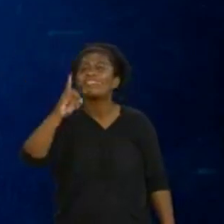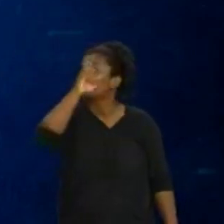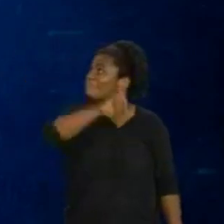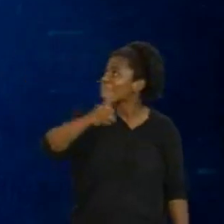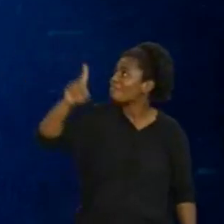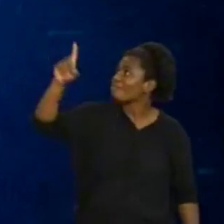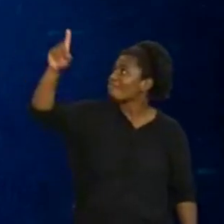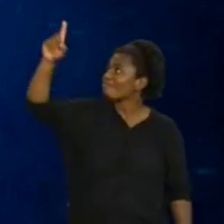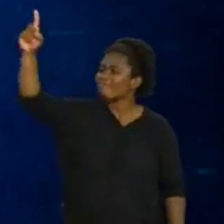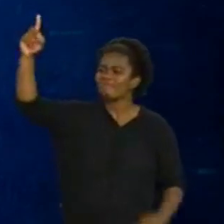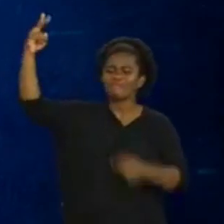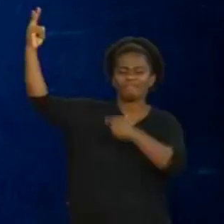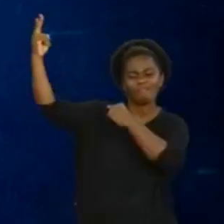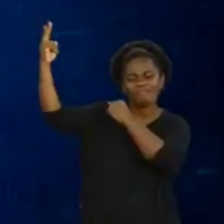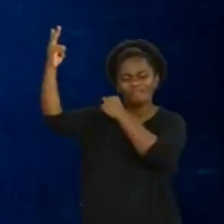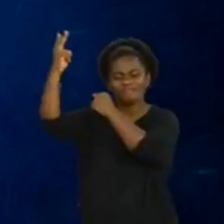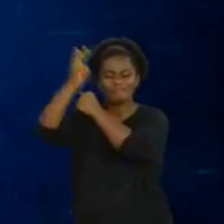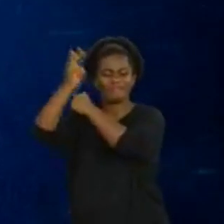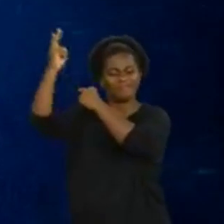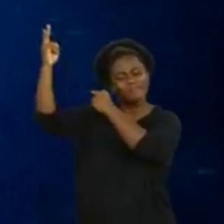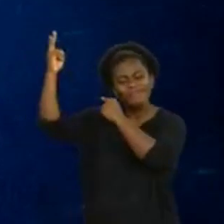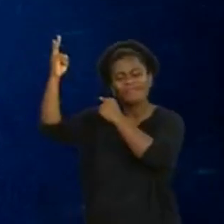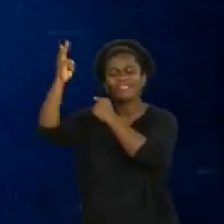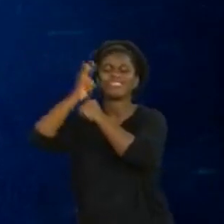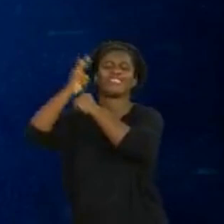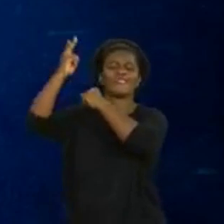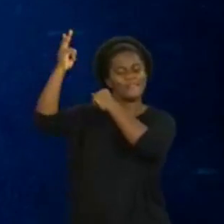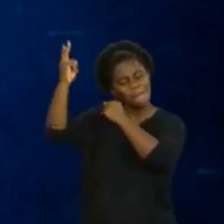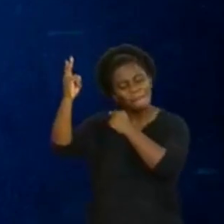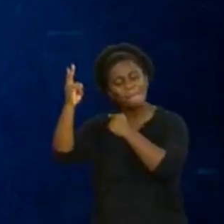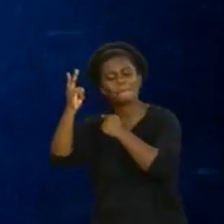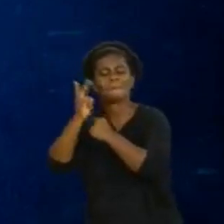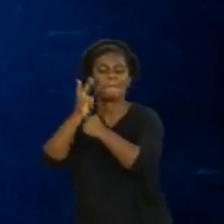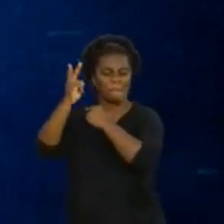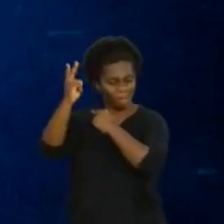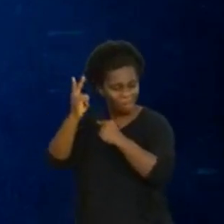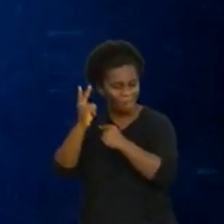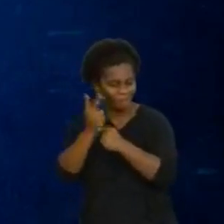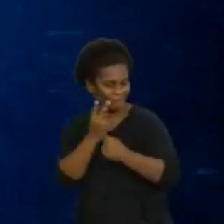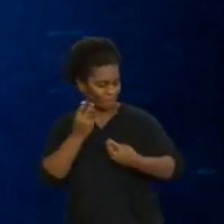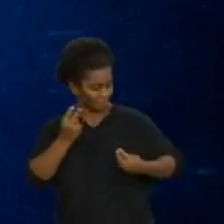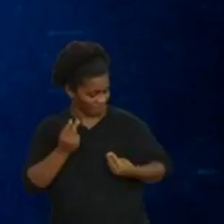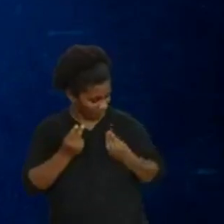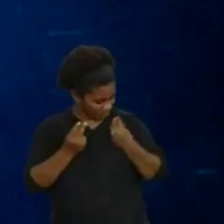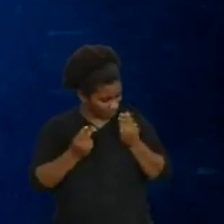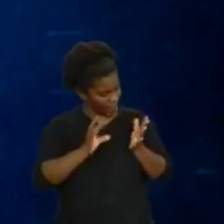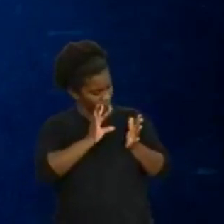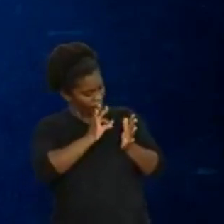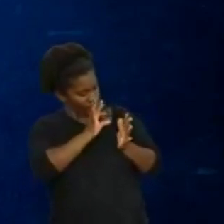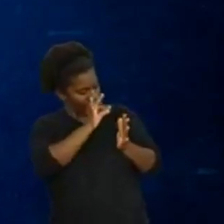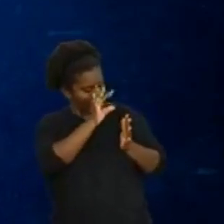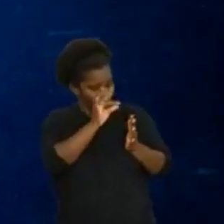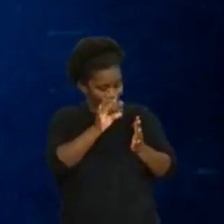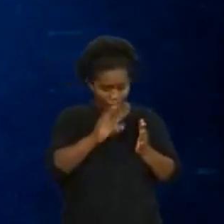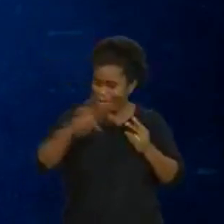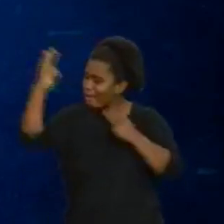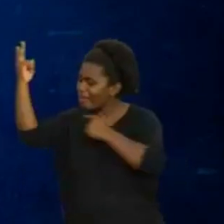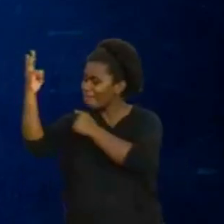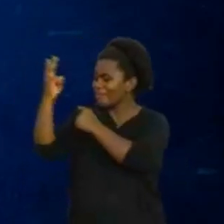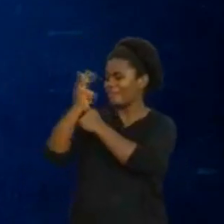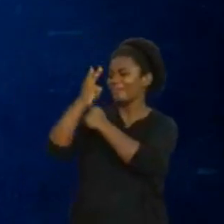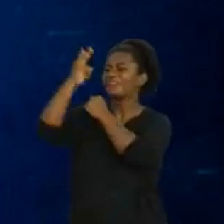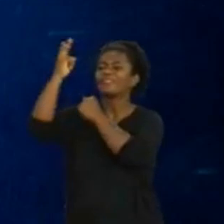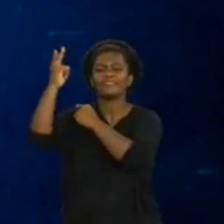Deus está cuidando. Deus está cuidando. Nos detalhes,